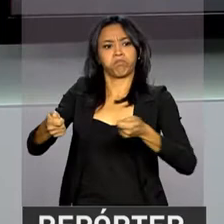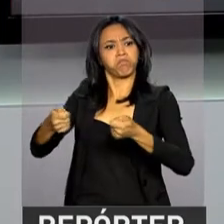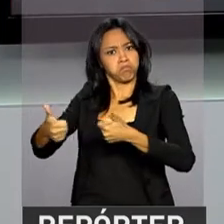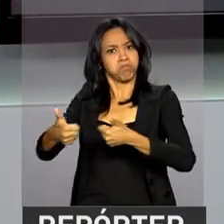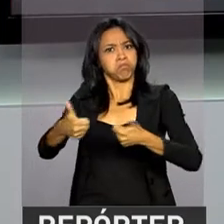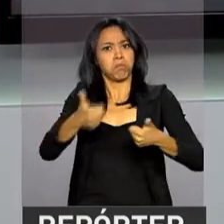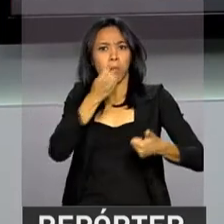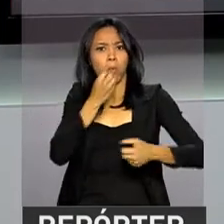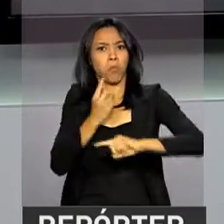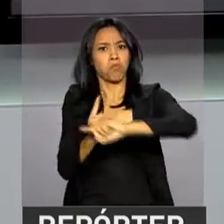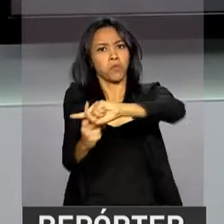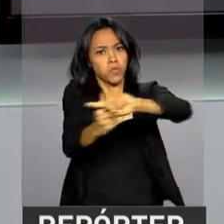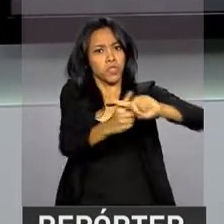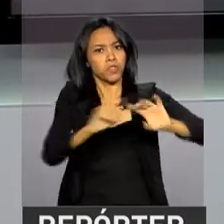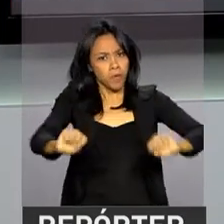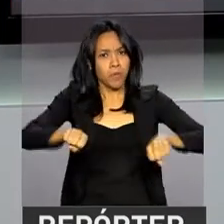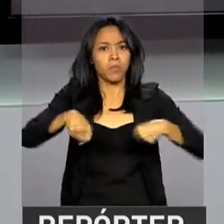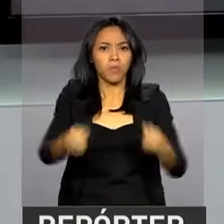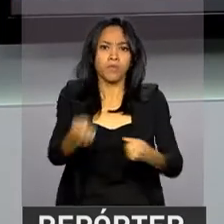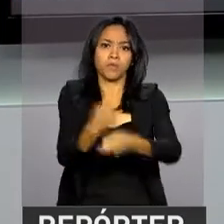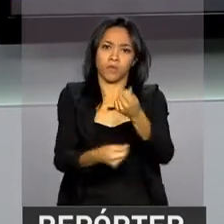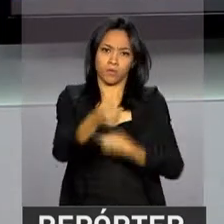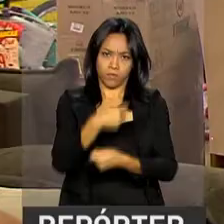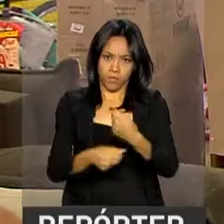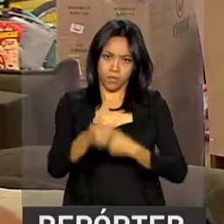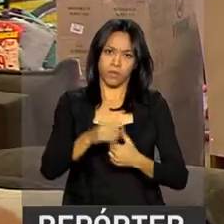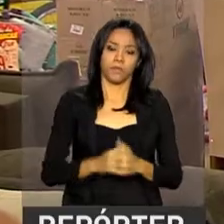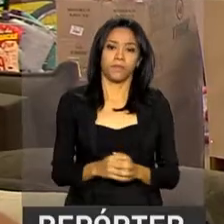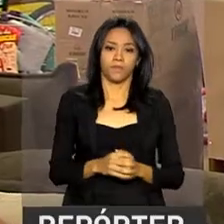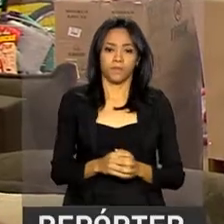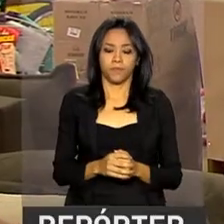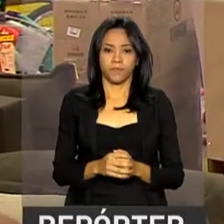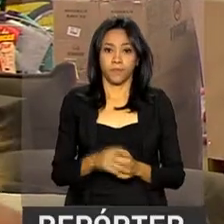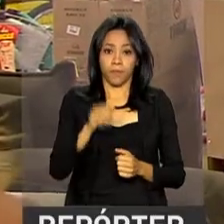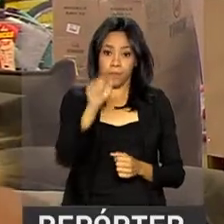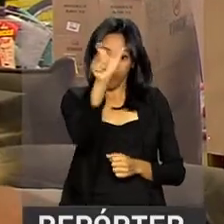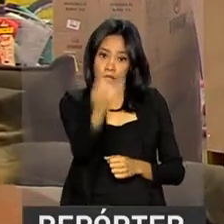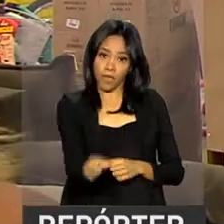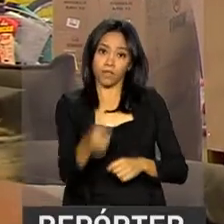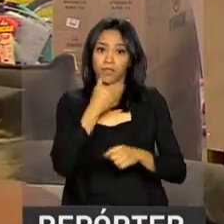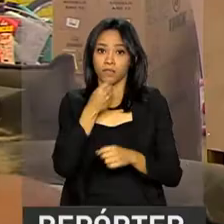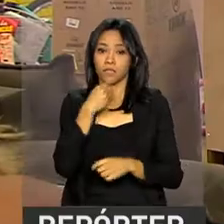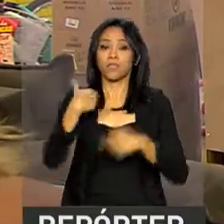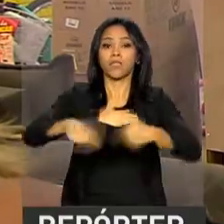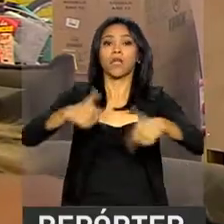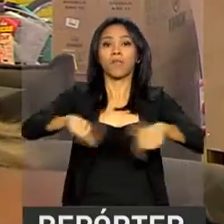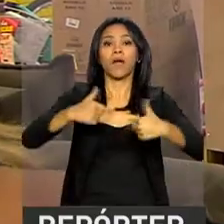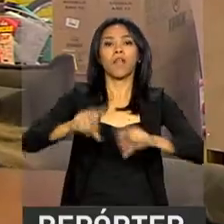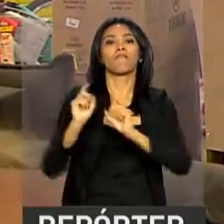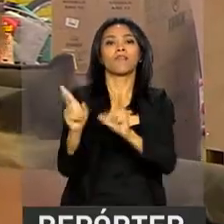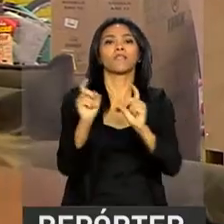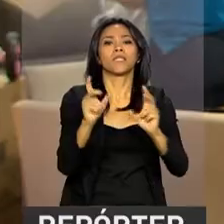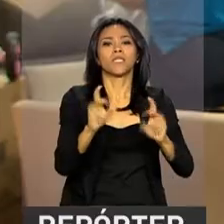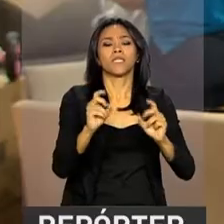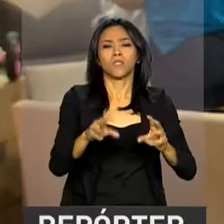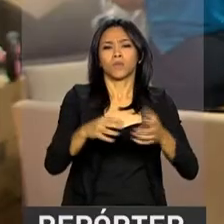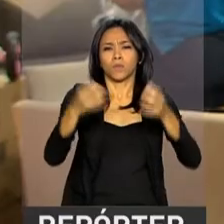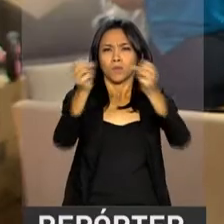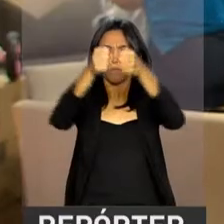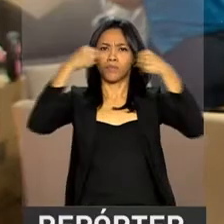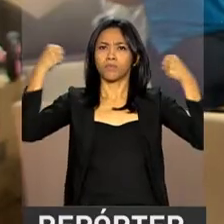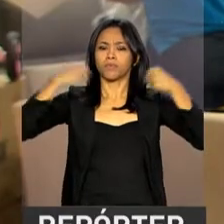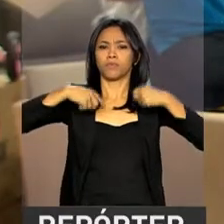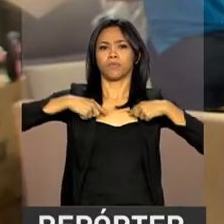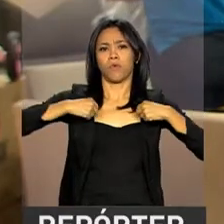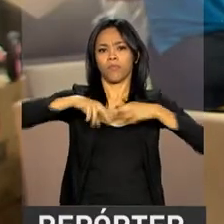positivos da recuperação da economia daniel trabalha no setor de imóveis há 12 anos e conta